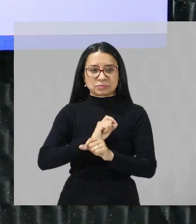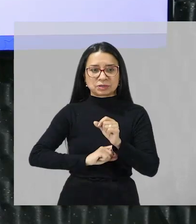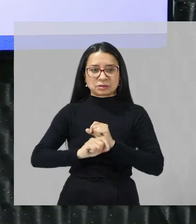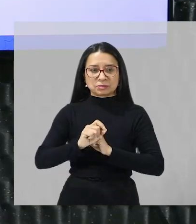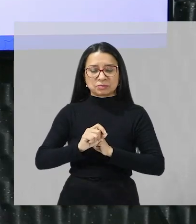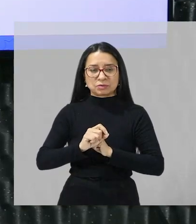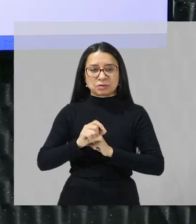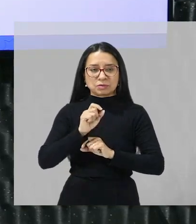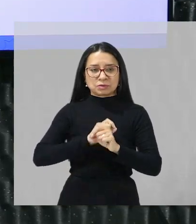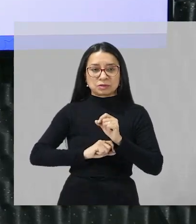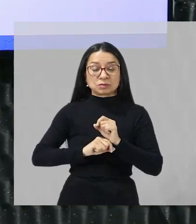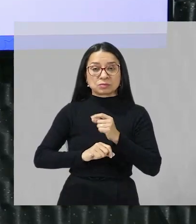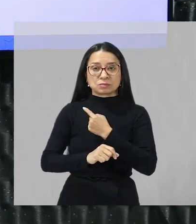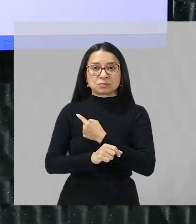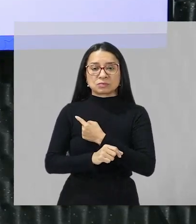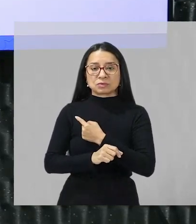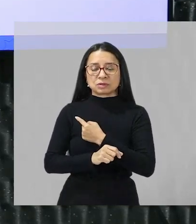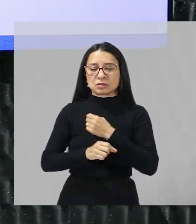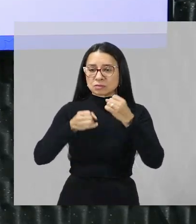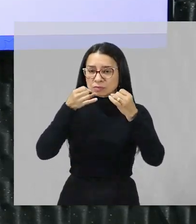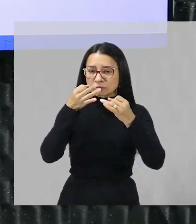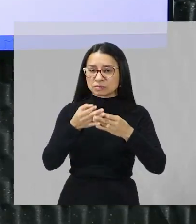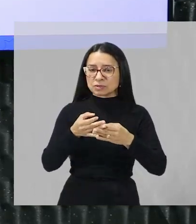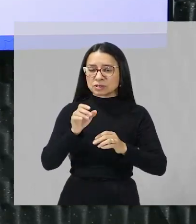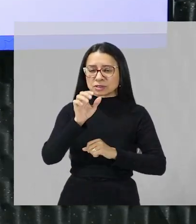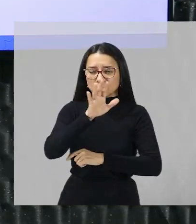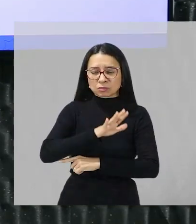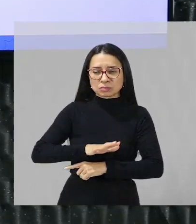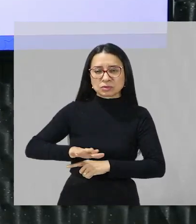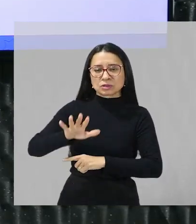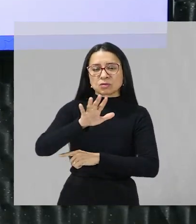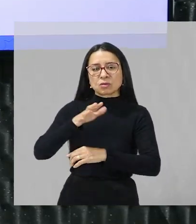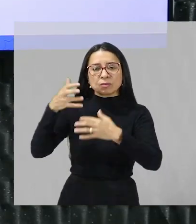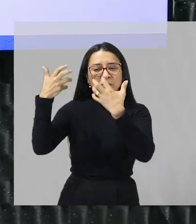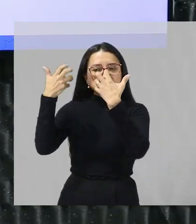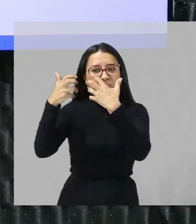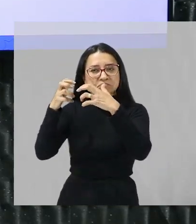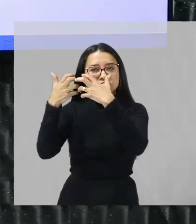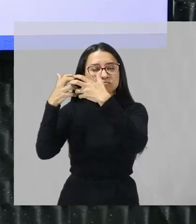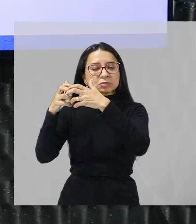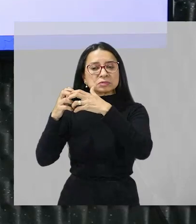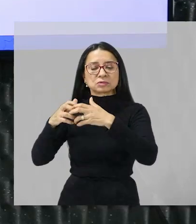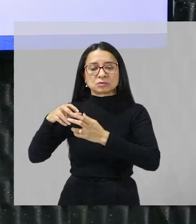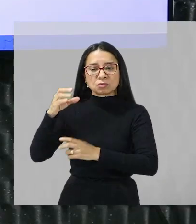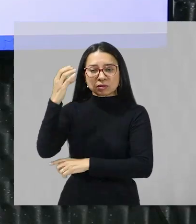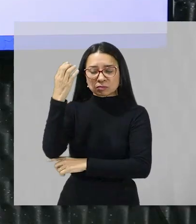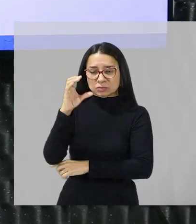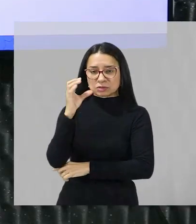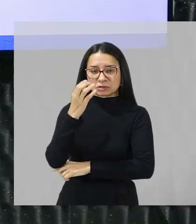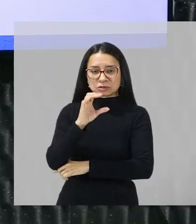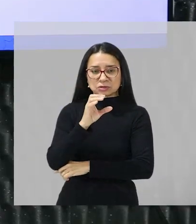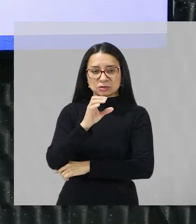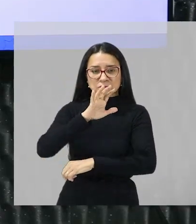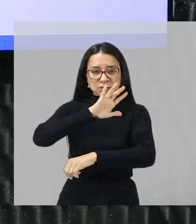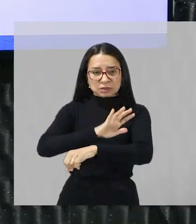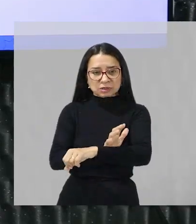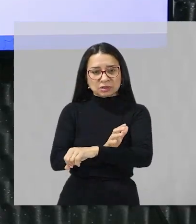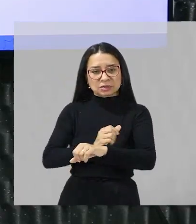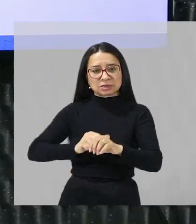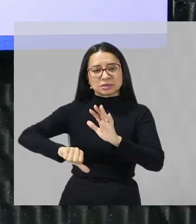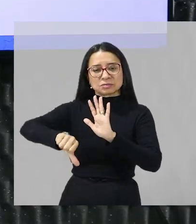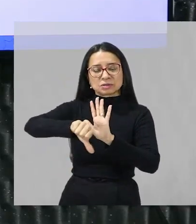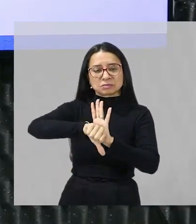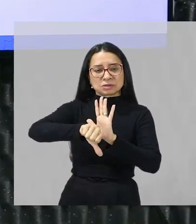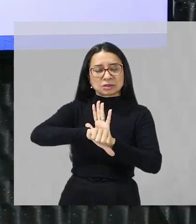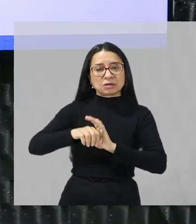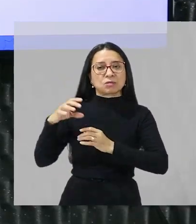uma discussão que é do campo intelectual, científico, determinismo genético, racismo criminal, são ideias também daquele contexto